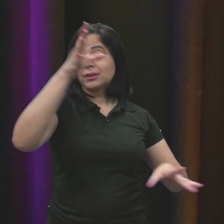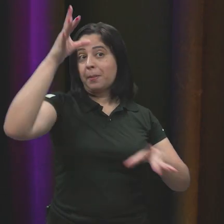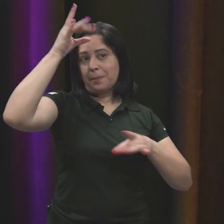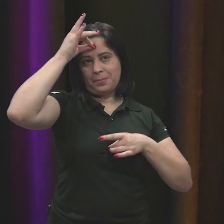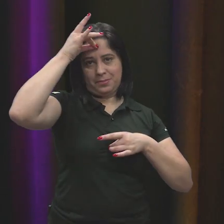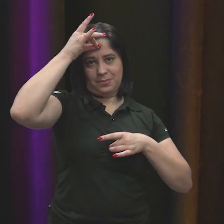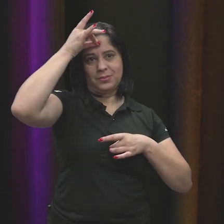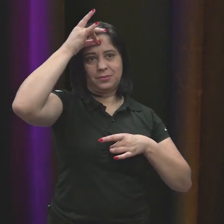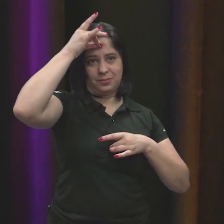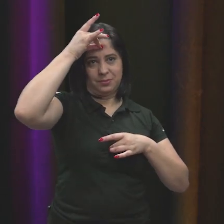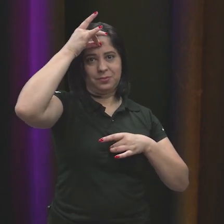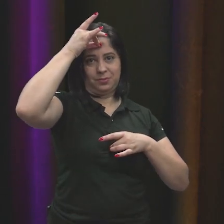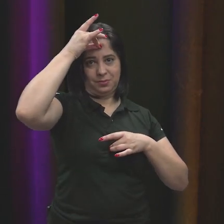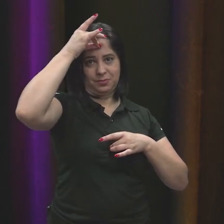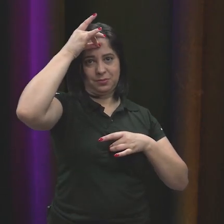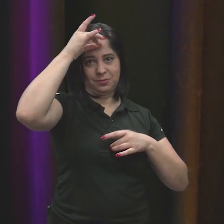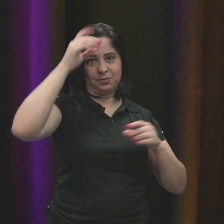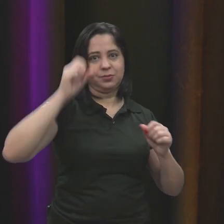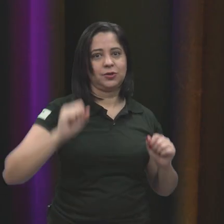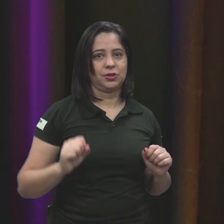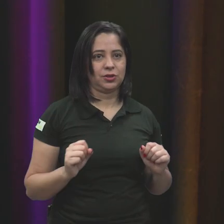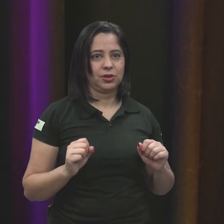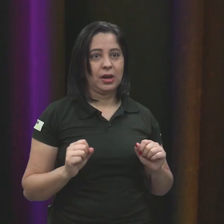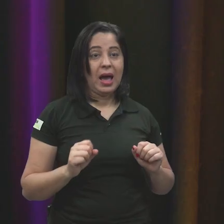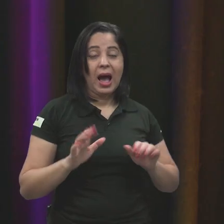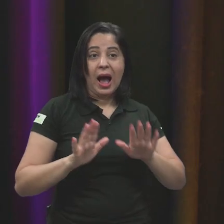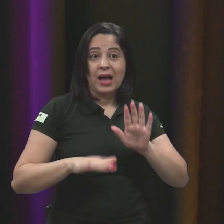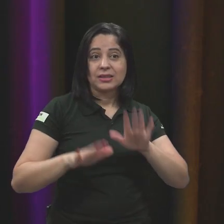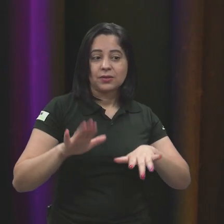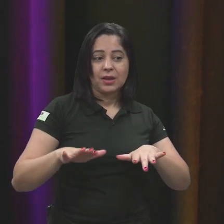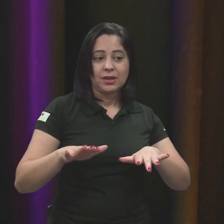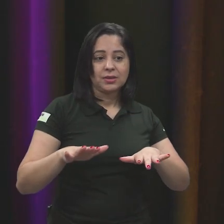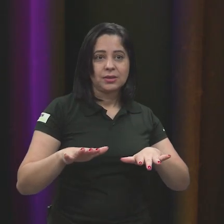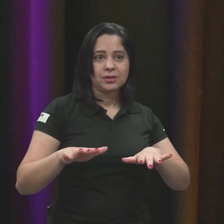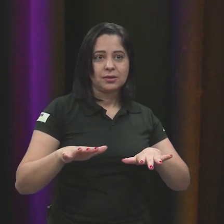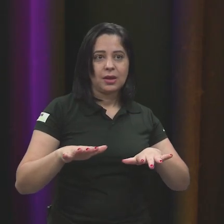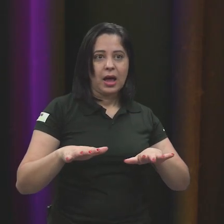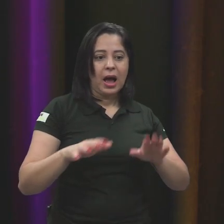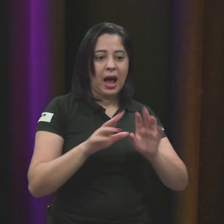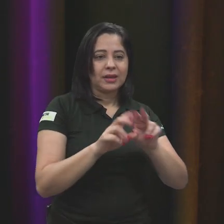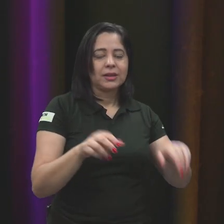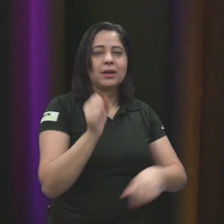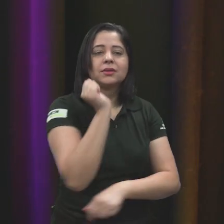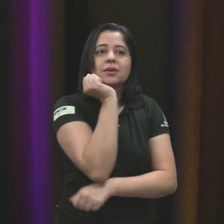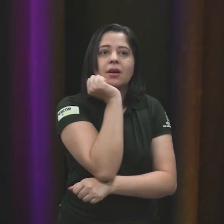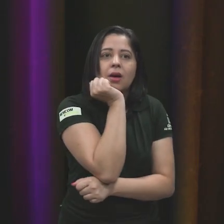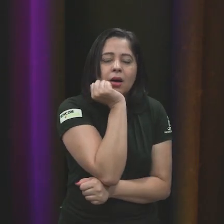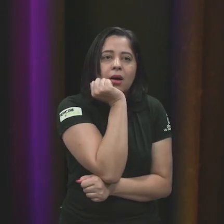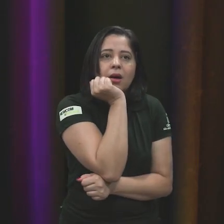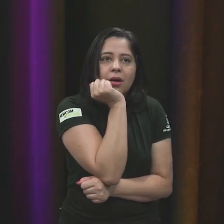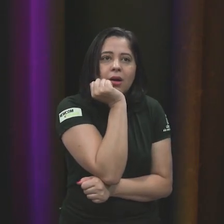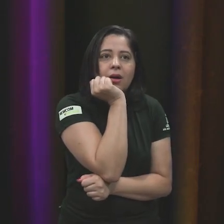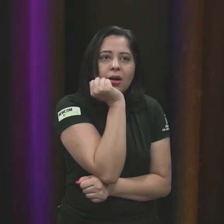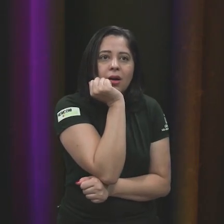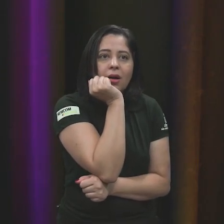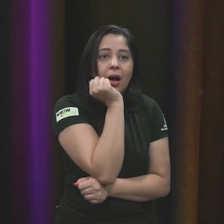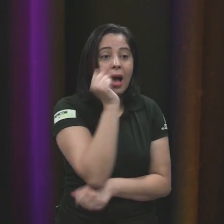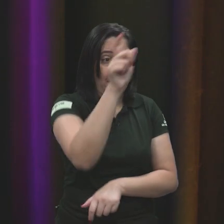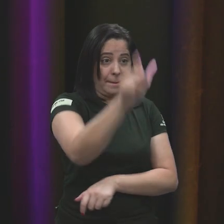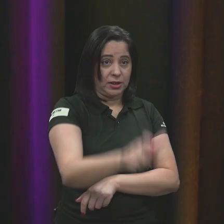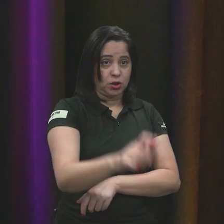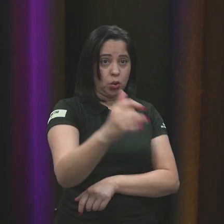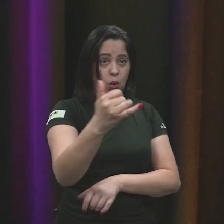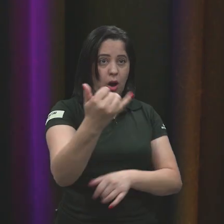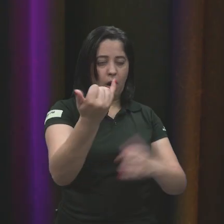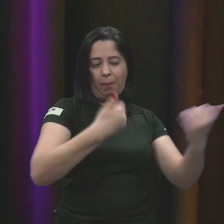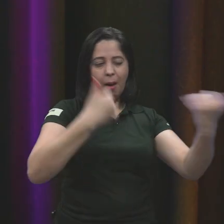Dependendo do personagem, ela vai ver ela mesma, né? Ela vai se enxergar naquele personagem. Então, um